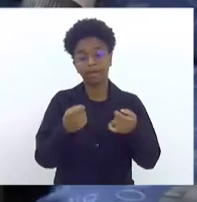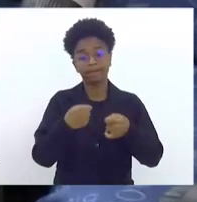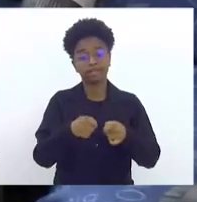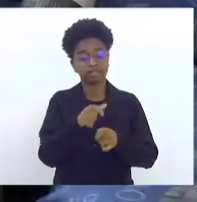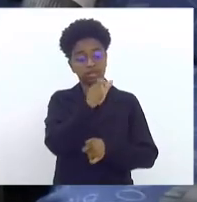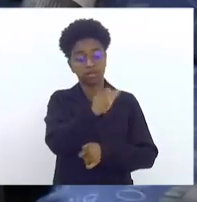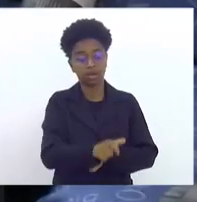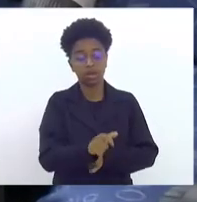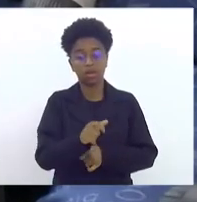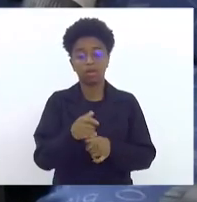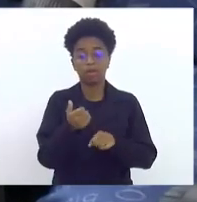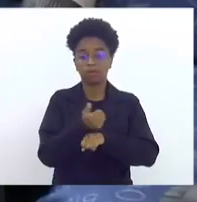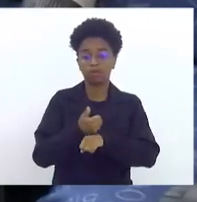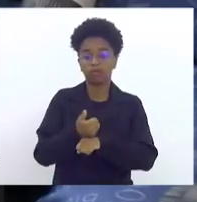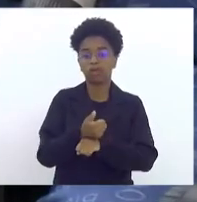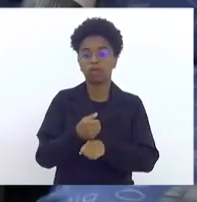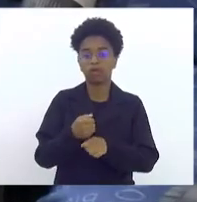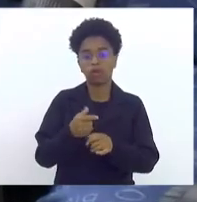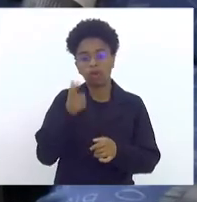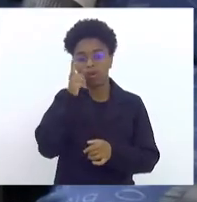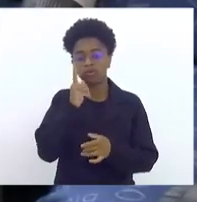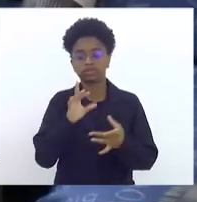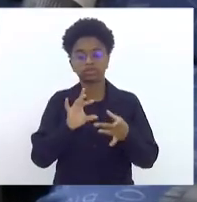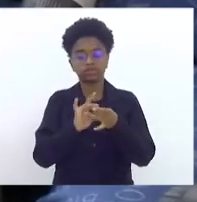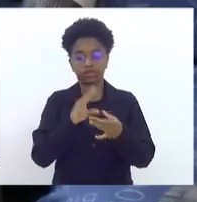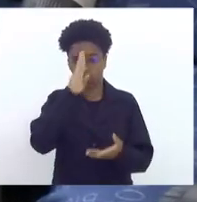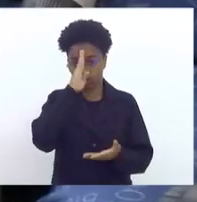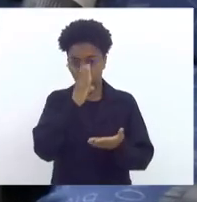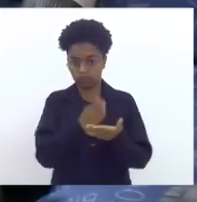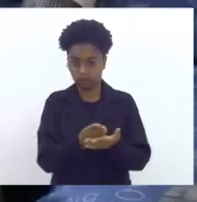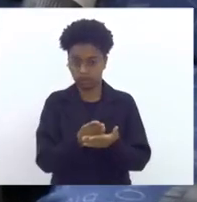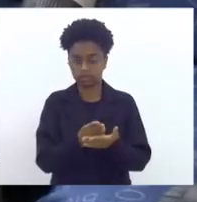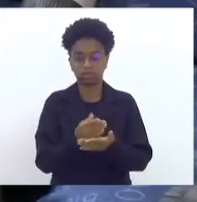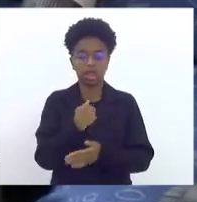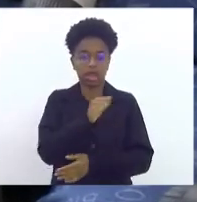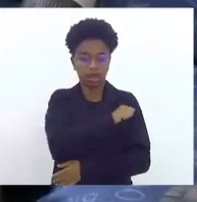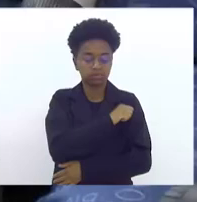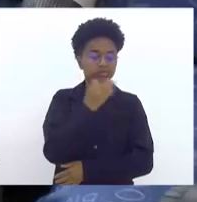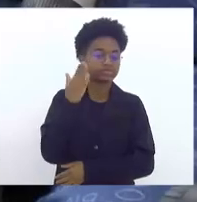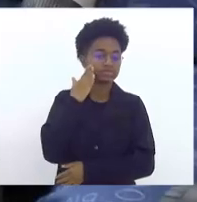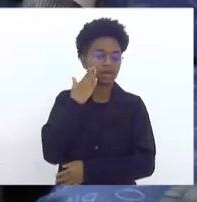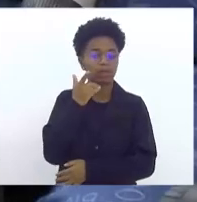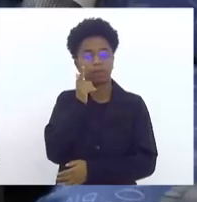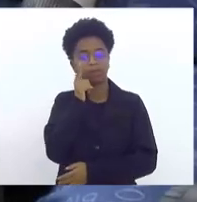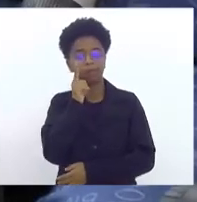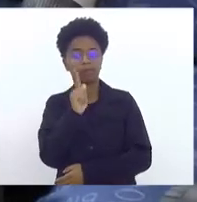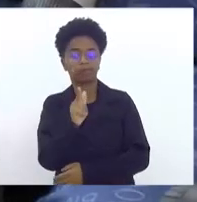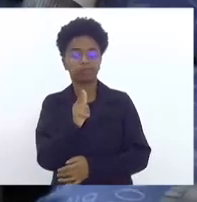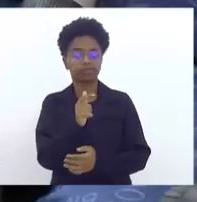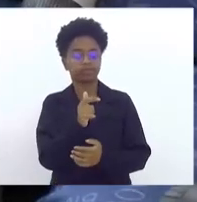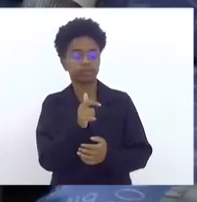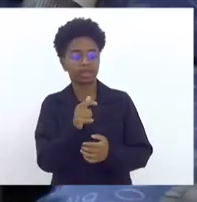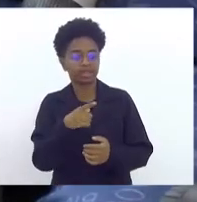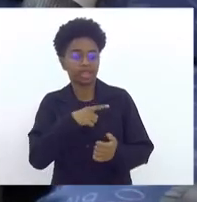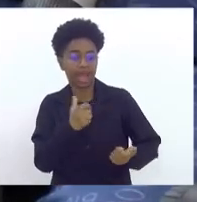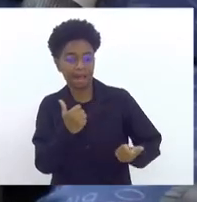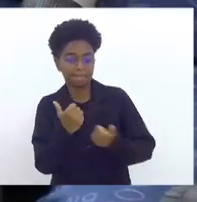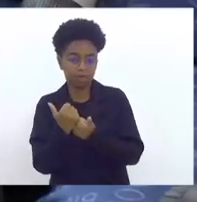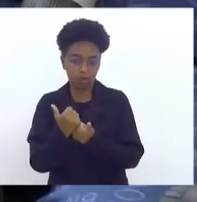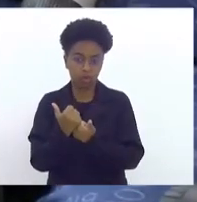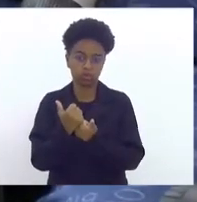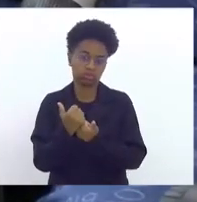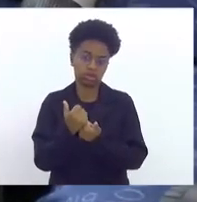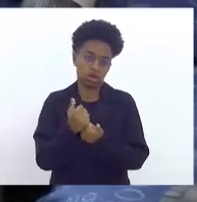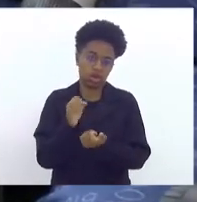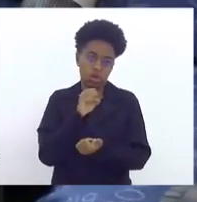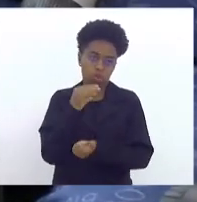manter a confiança com o aluno para que o aluno sabe que possa buscar no professor no coordenador uma pessoa que eleja